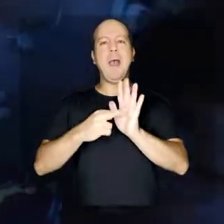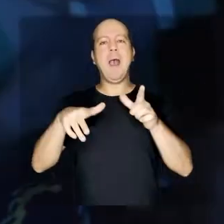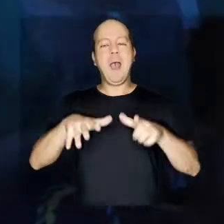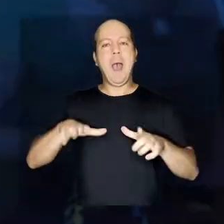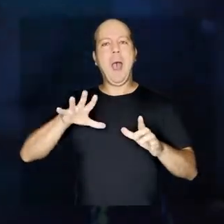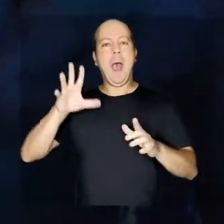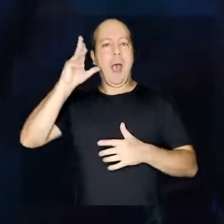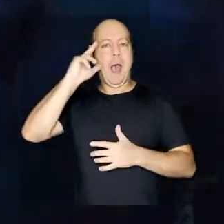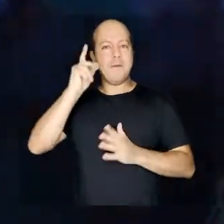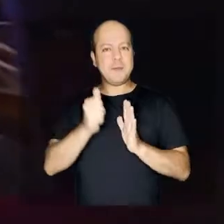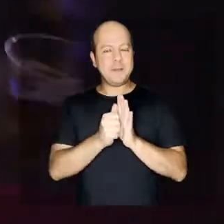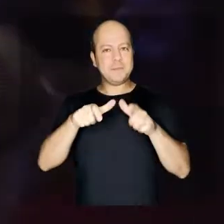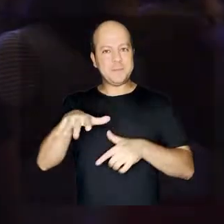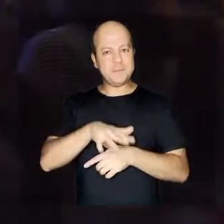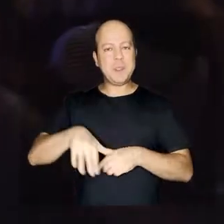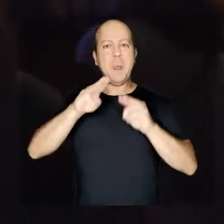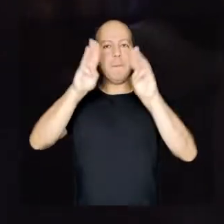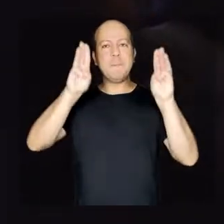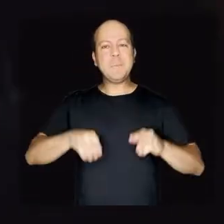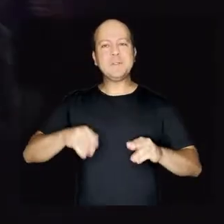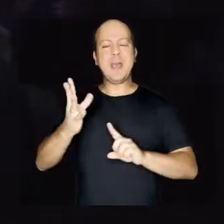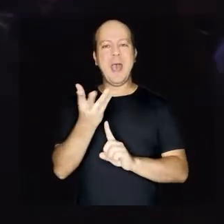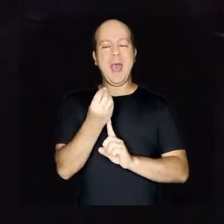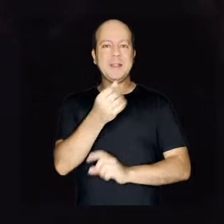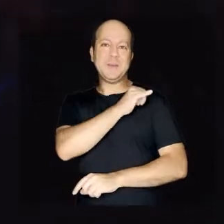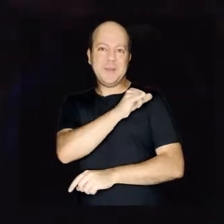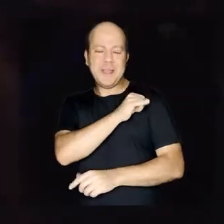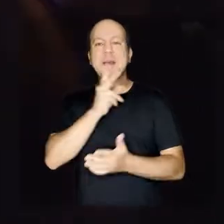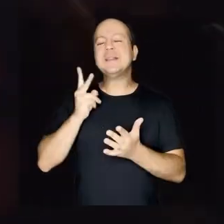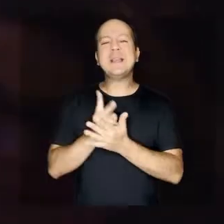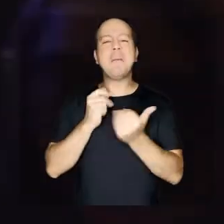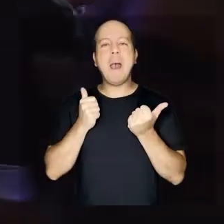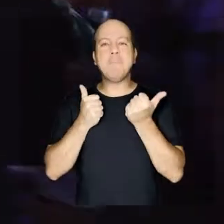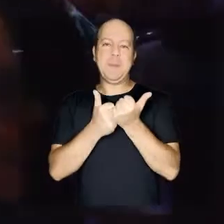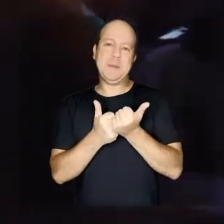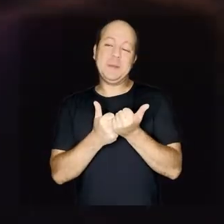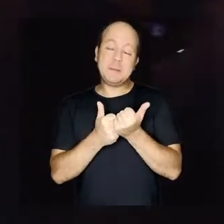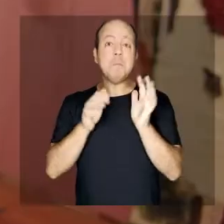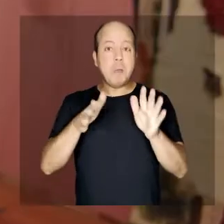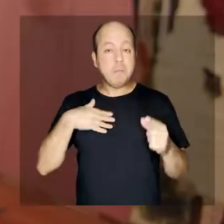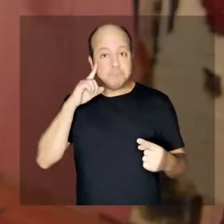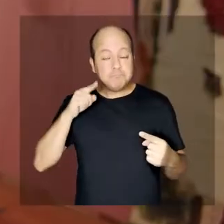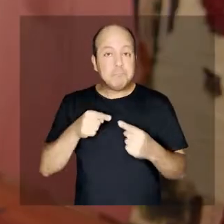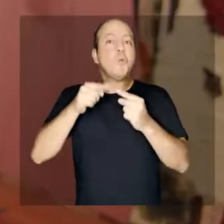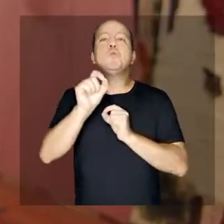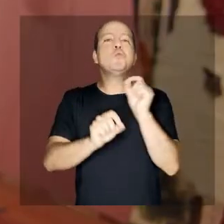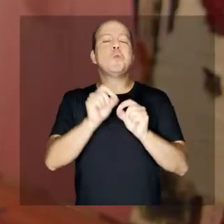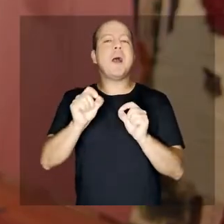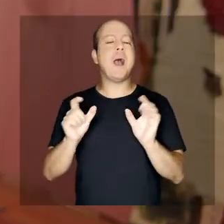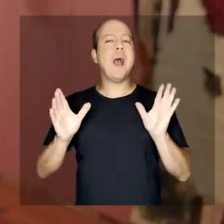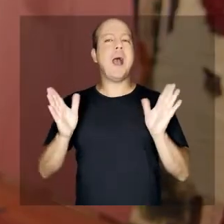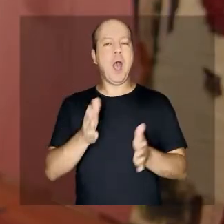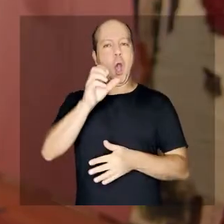é tão representativo daqui da pequena África e que encontra aqui também no Museu de Arte do Rio sempre um abrigo e de apoio por coincidência a gente